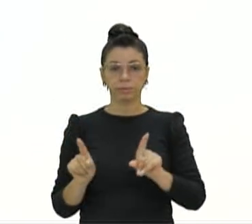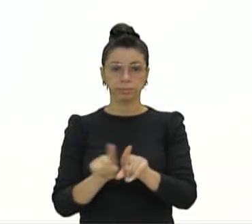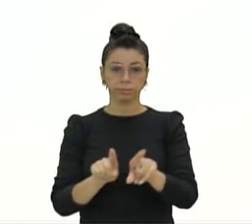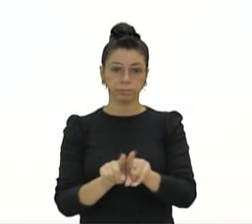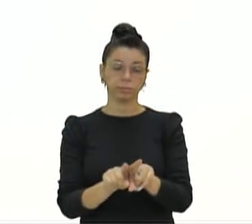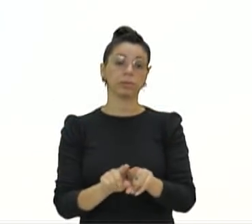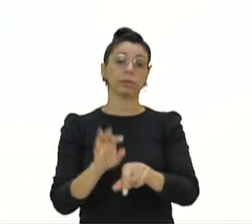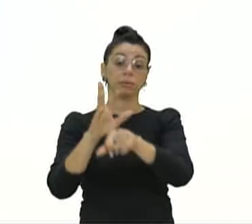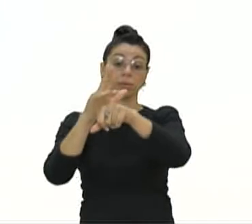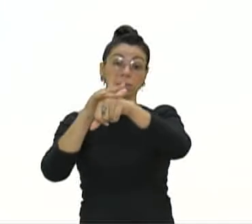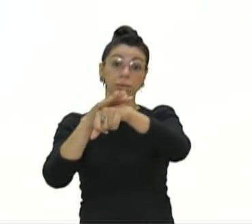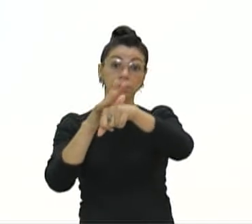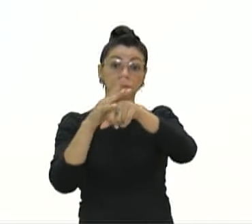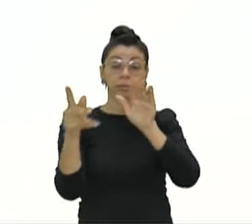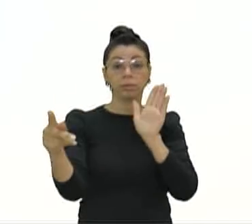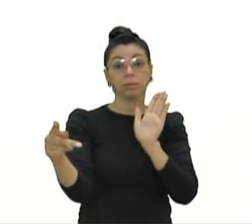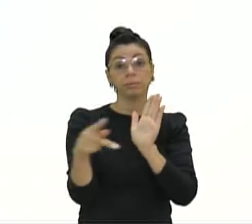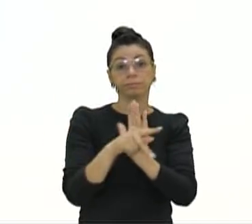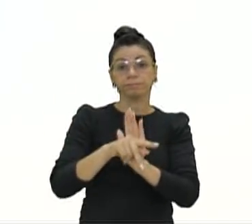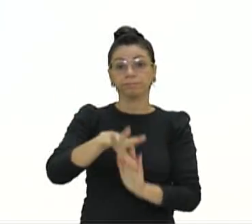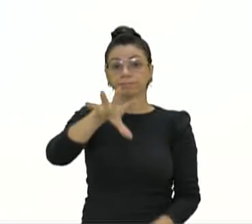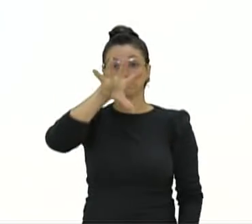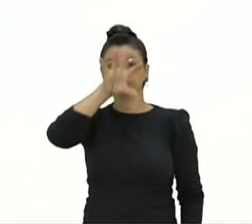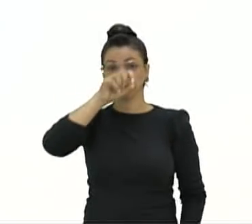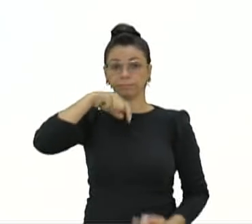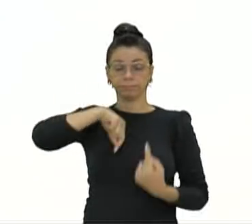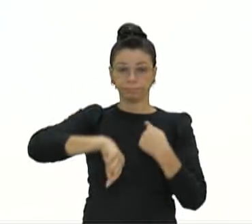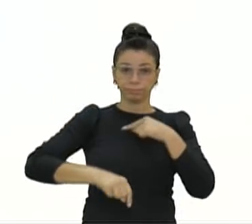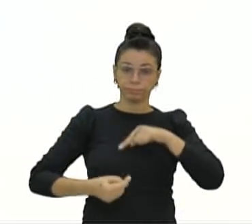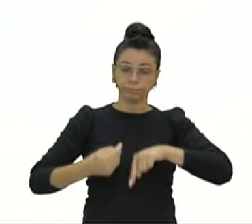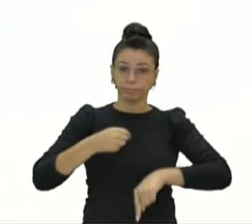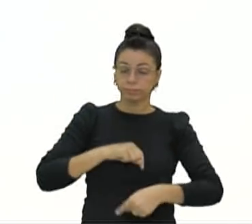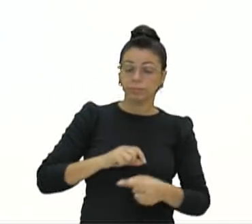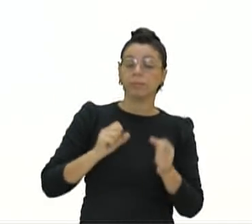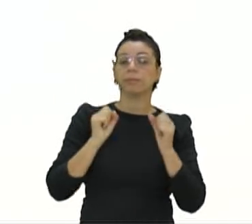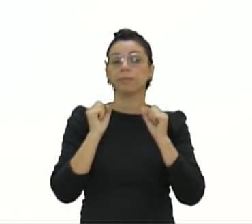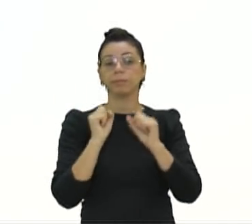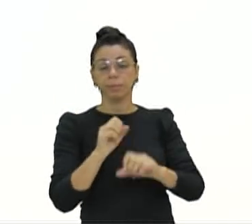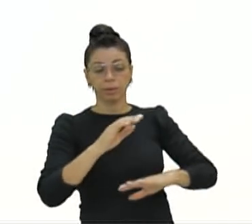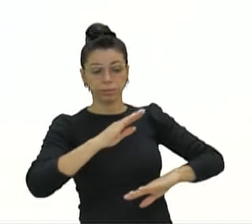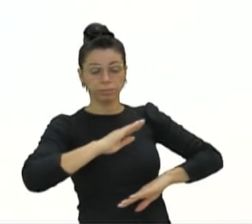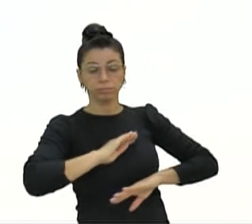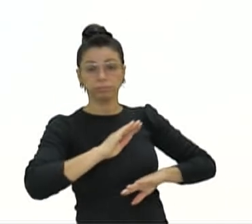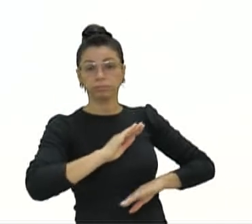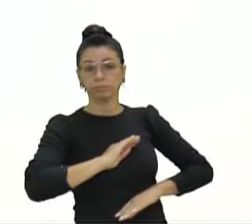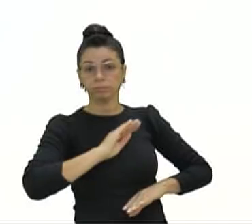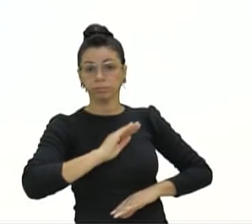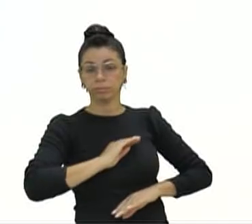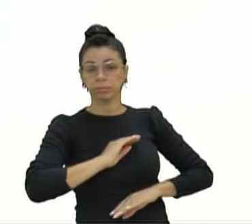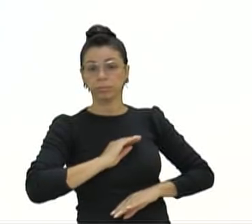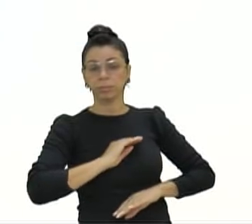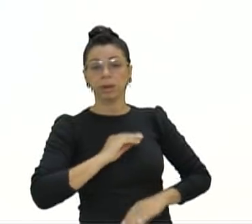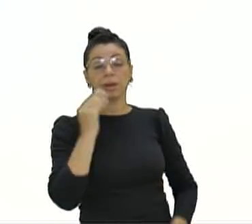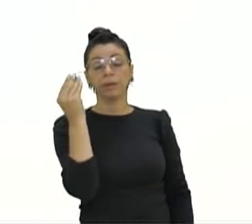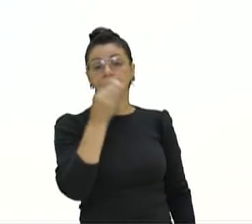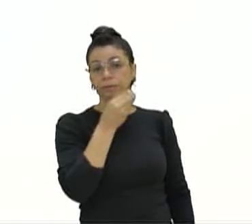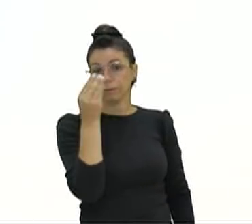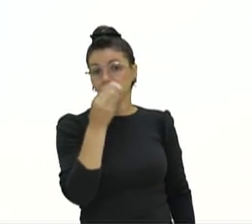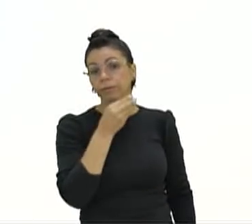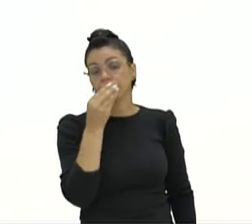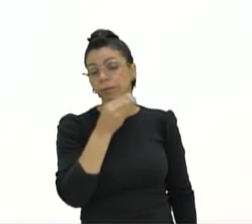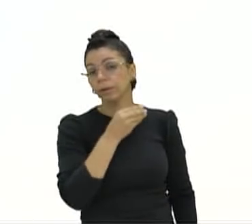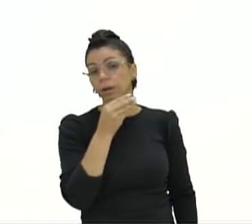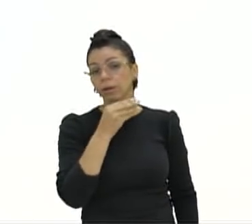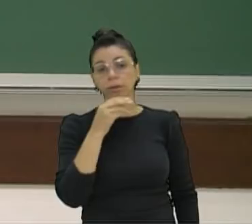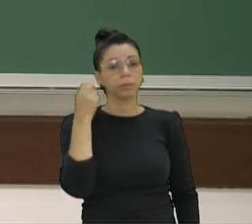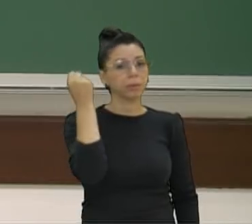São doenças respiratórias que podem ser de quadros clínicos leves, pode não causar nada mais